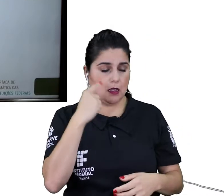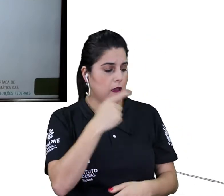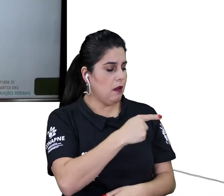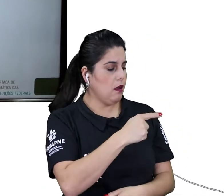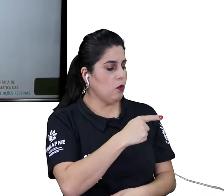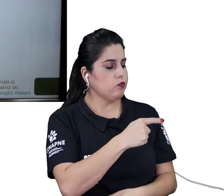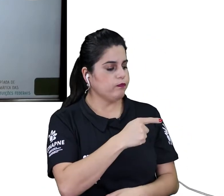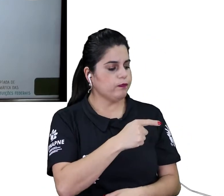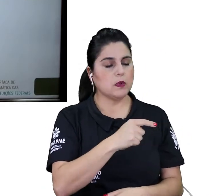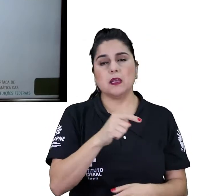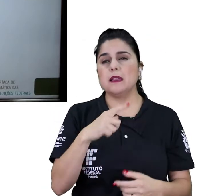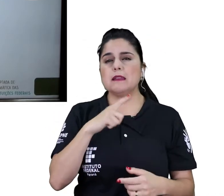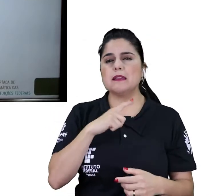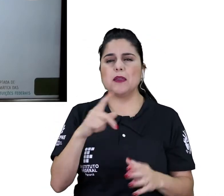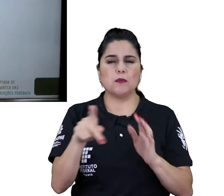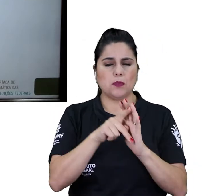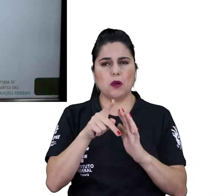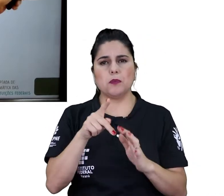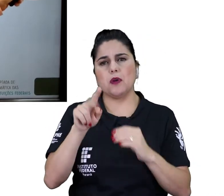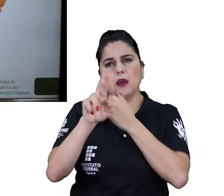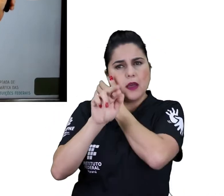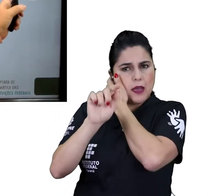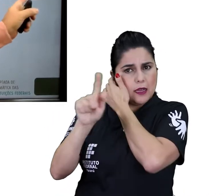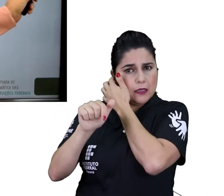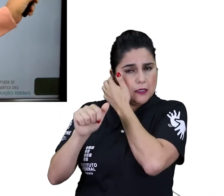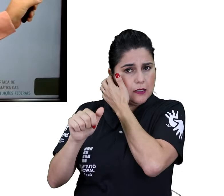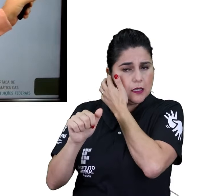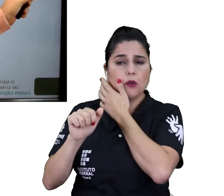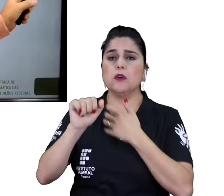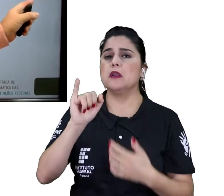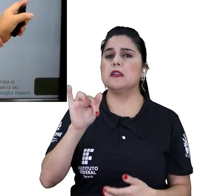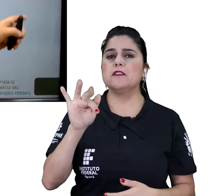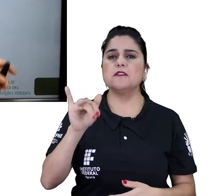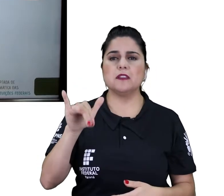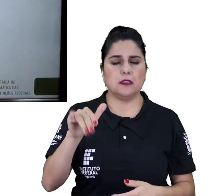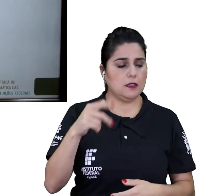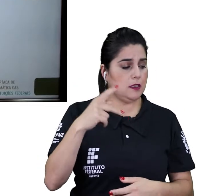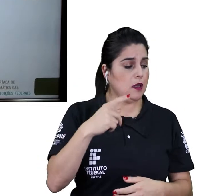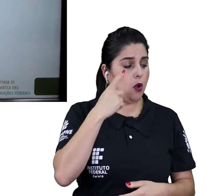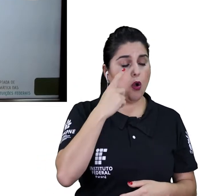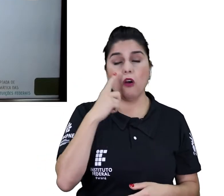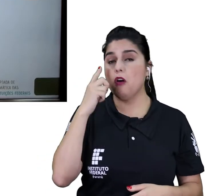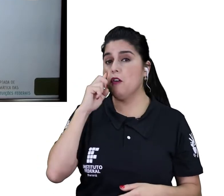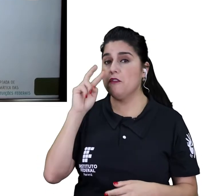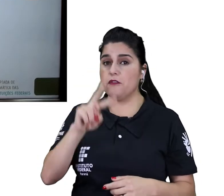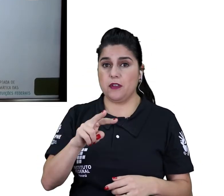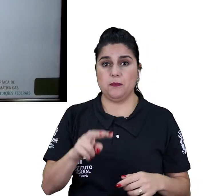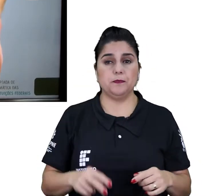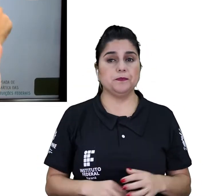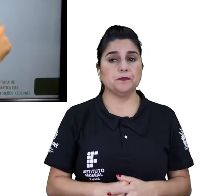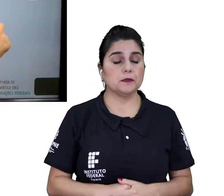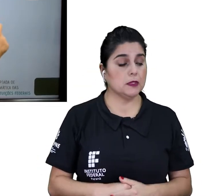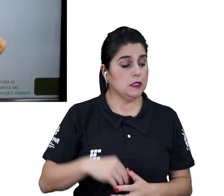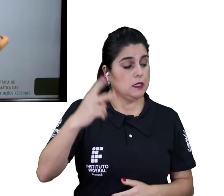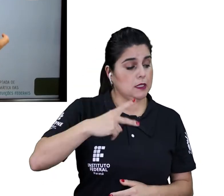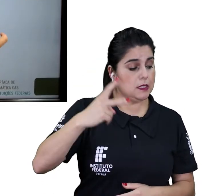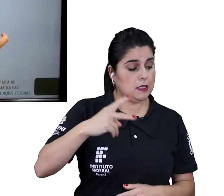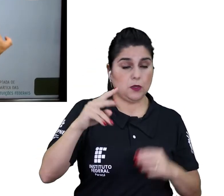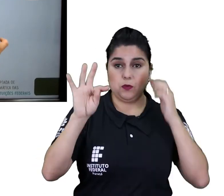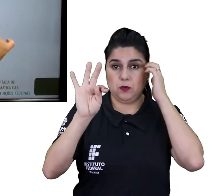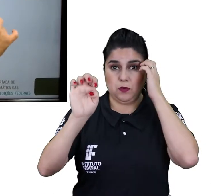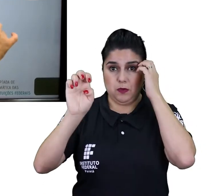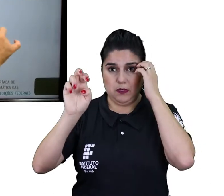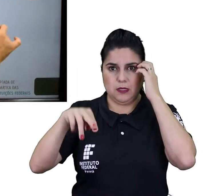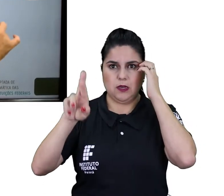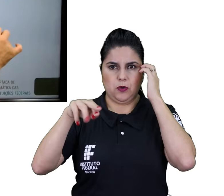PG. Aliás, vamos só conferir que a raiz de 2 sobre 2 é a razão mesmo. Se eu pego o segundo termo, depois eu apago aqui,